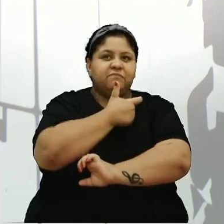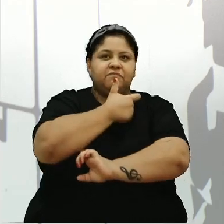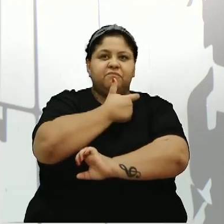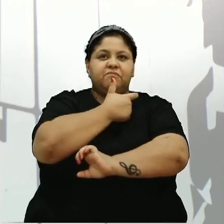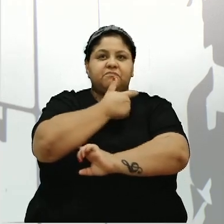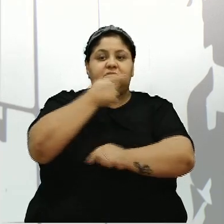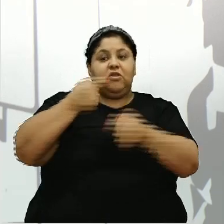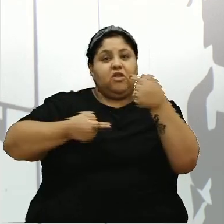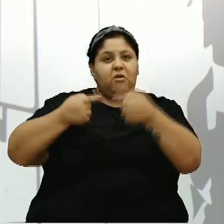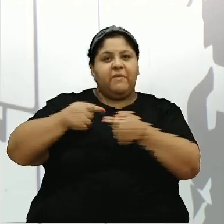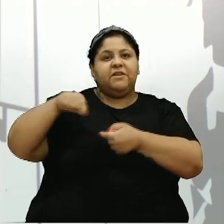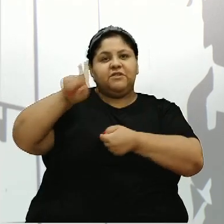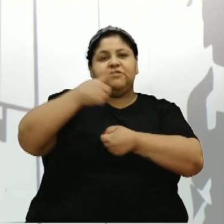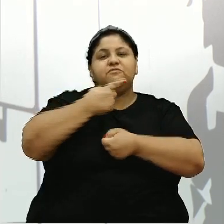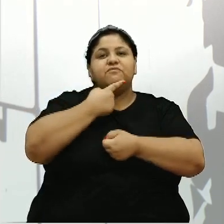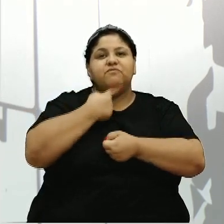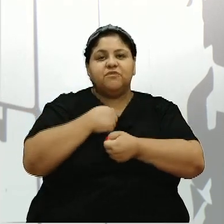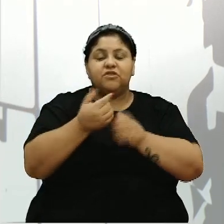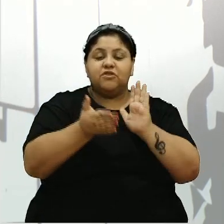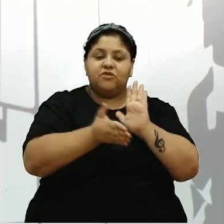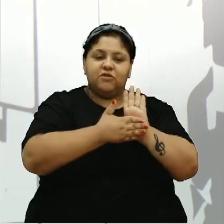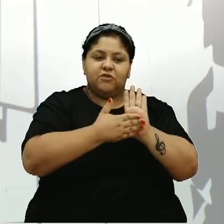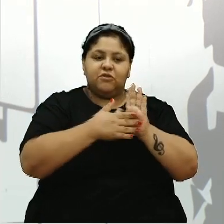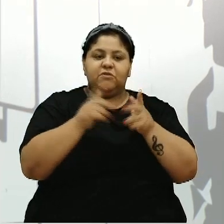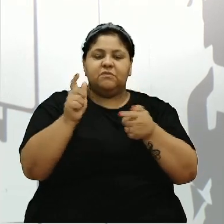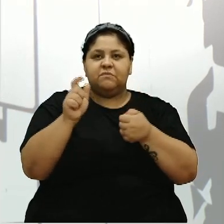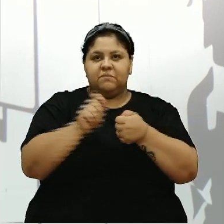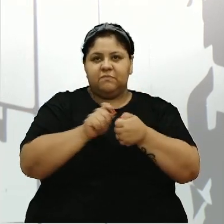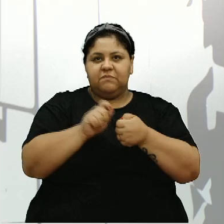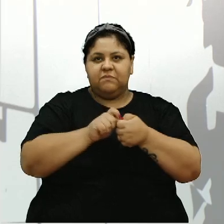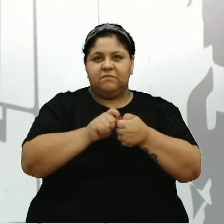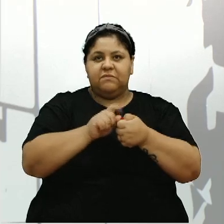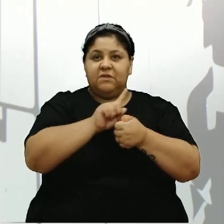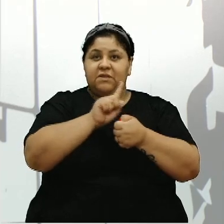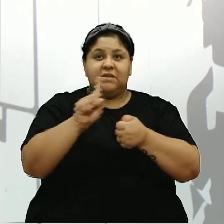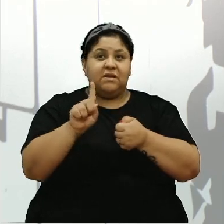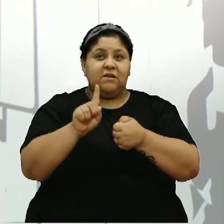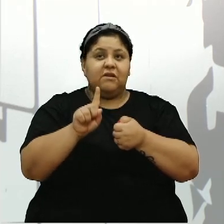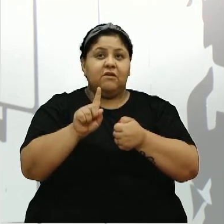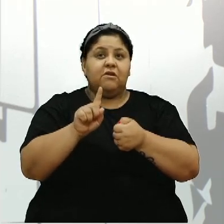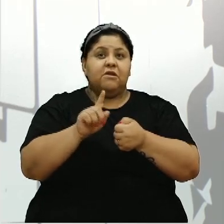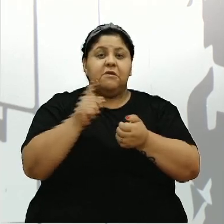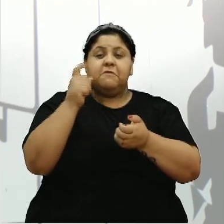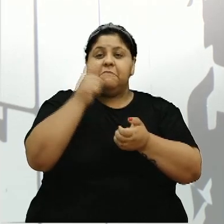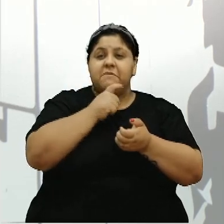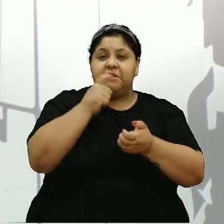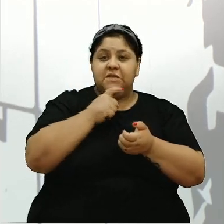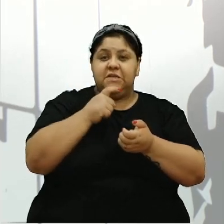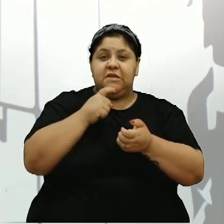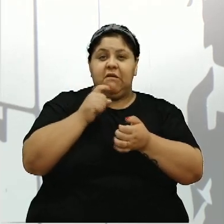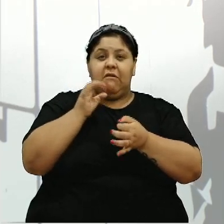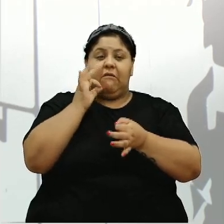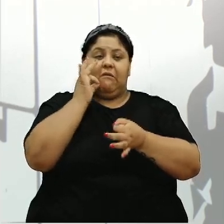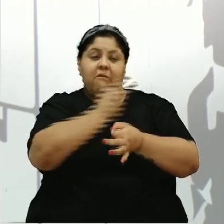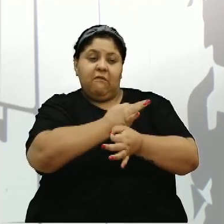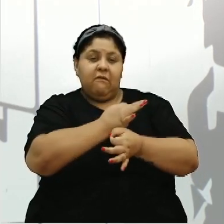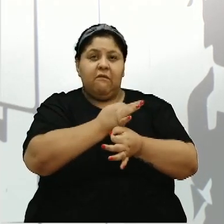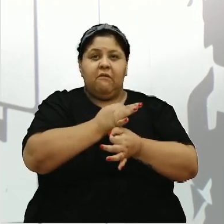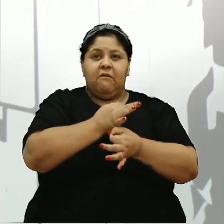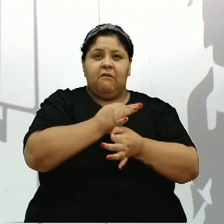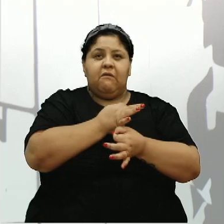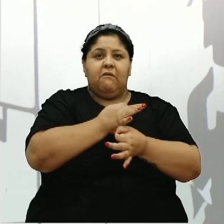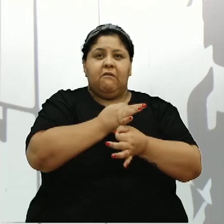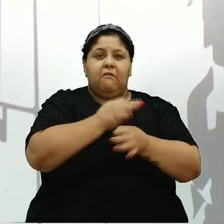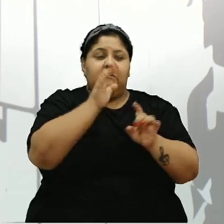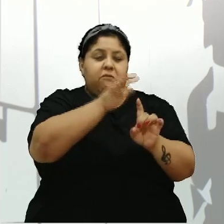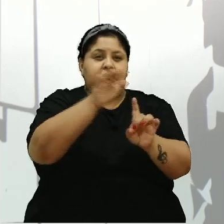debate que a gente gostaria de propor e de fazer, né? Sem mentiras, sem arrogâncias, né? Sem imputar a outras